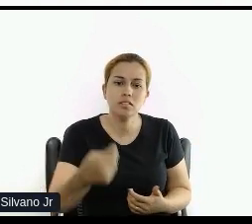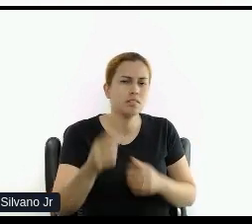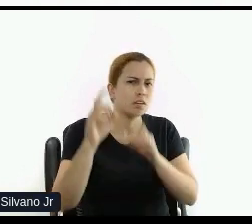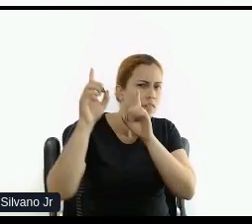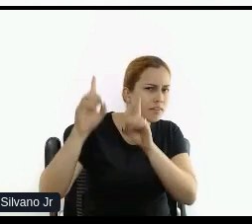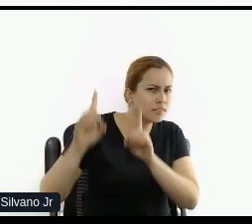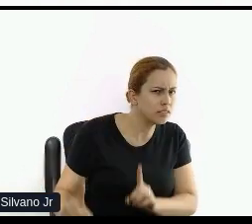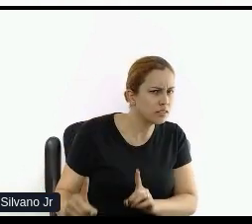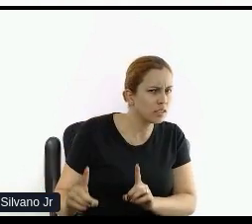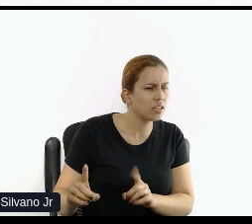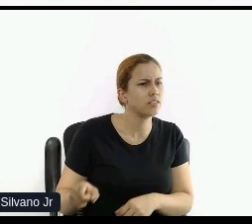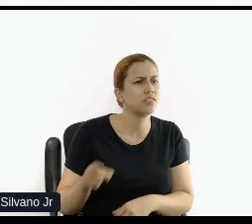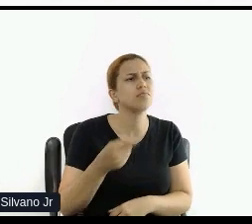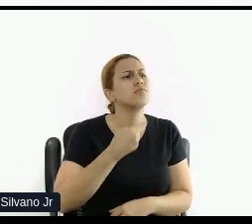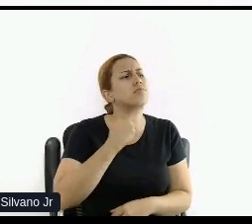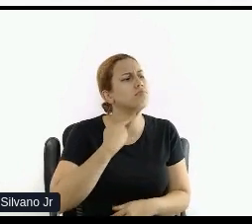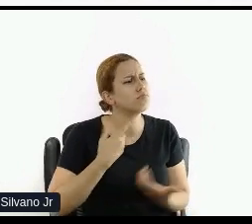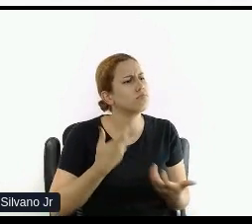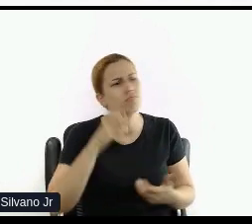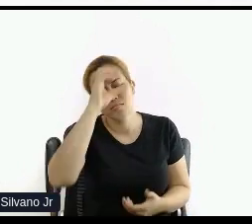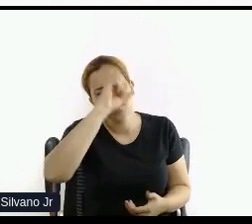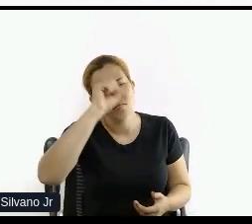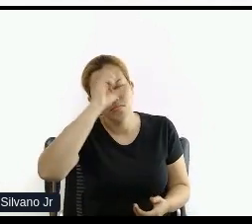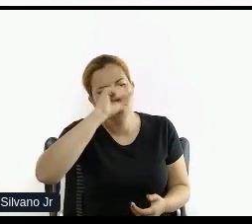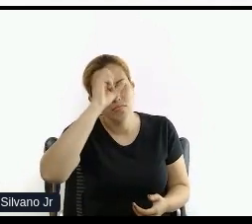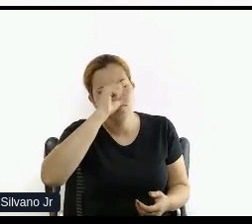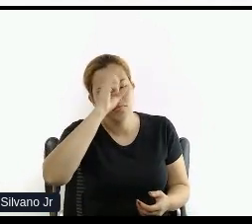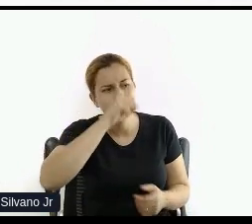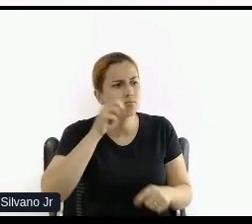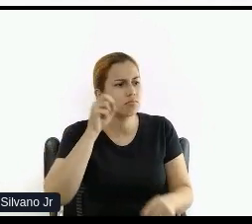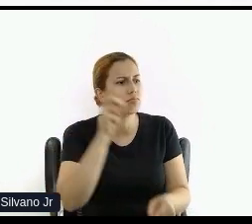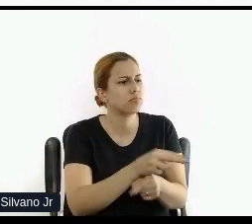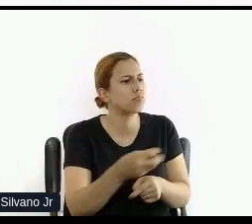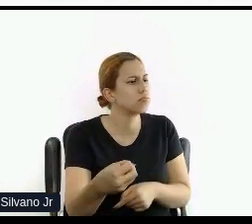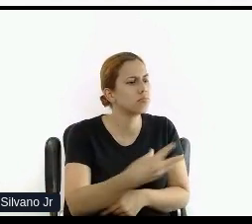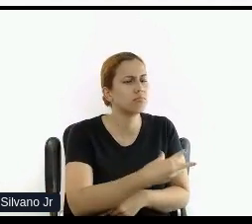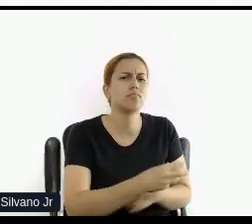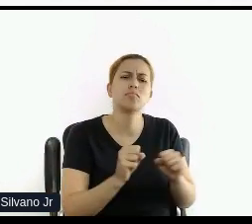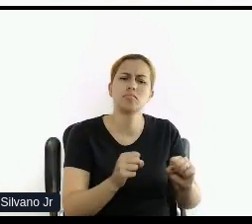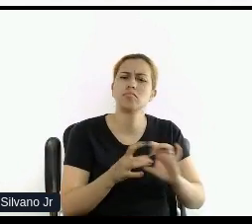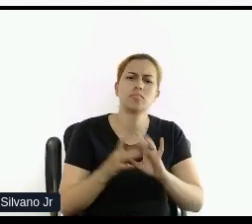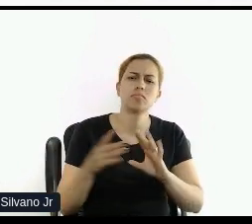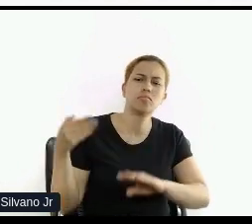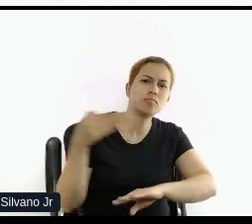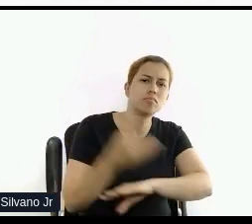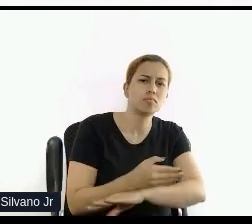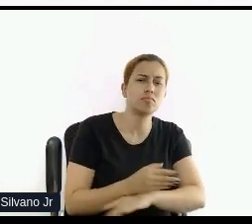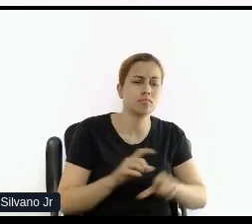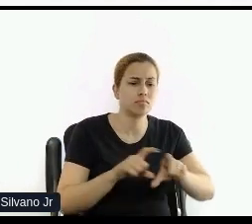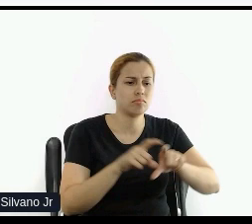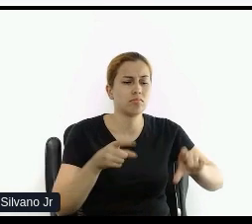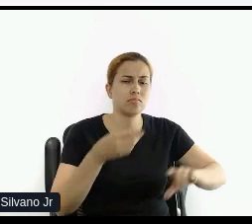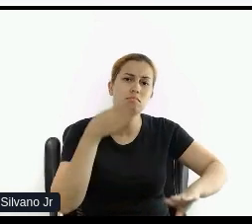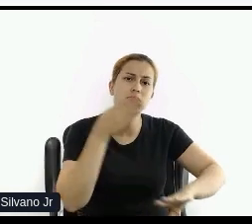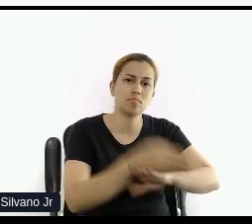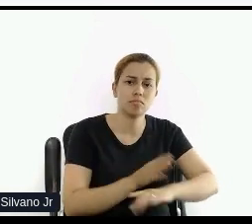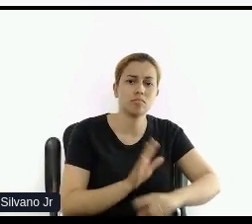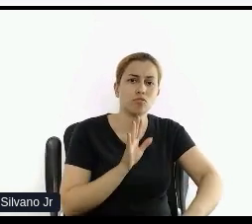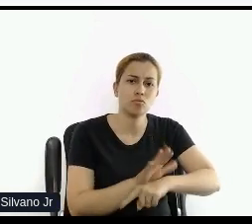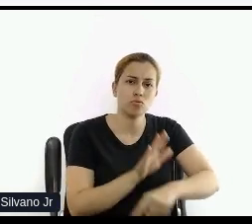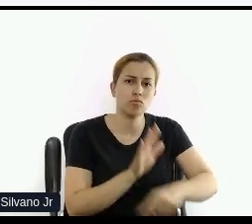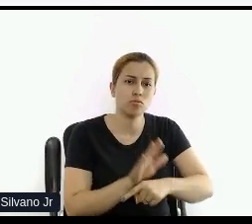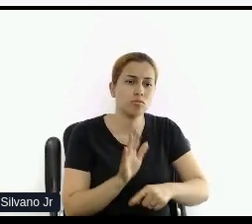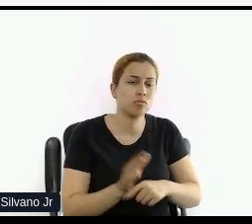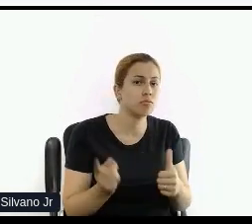gente passa uma formação inicial, depois passa um desafio a partir do que foi ensinado dessa formação, e a partir do primeiro dia da